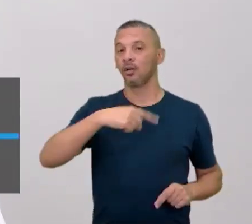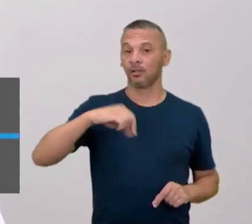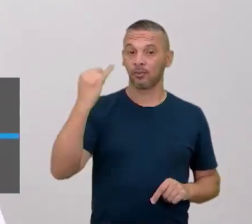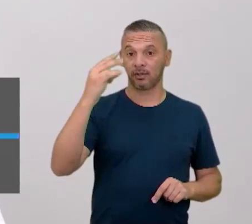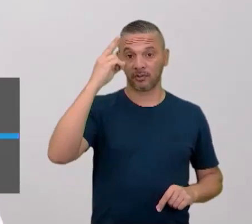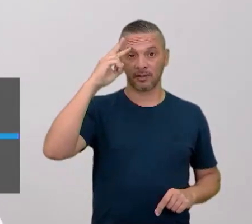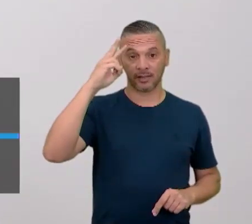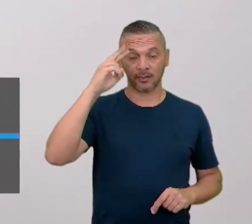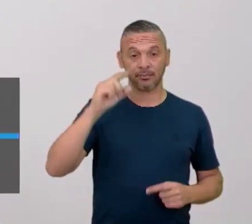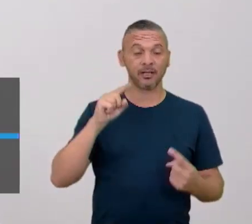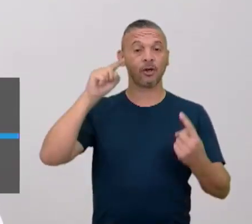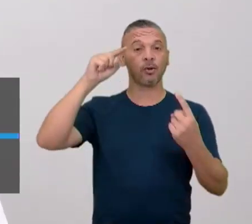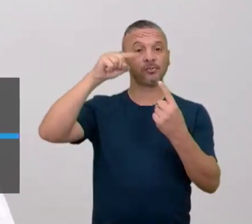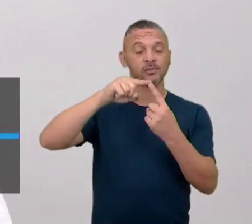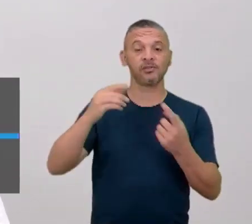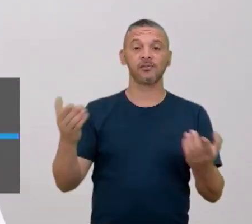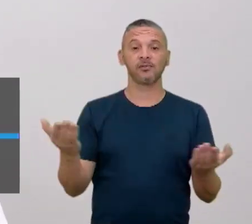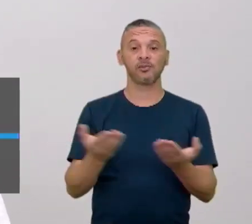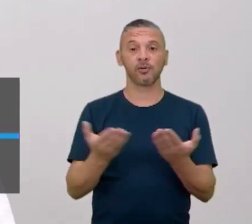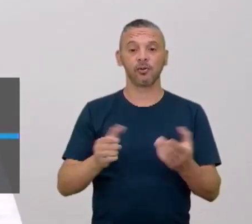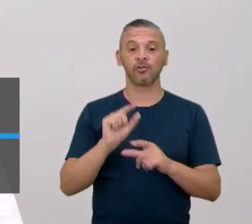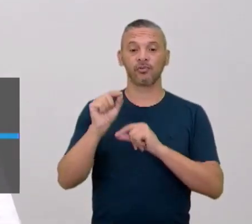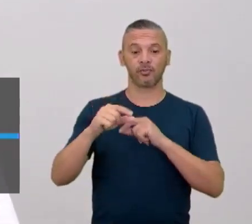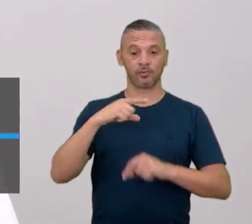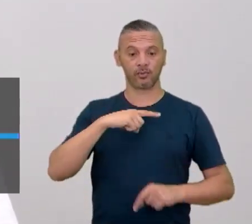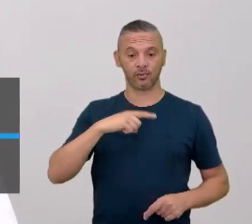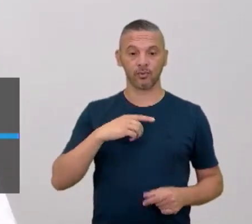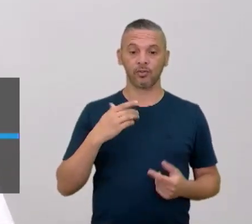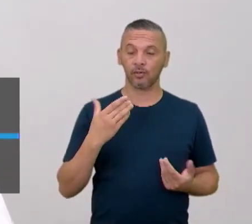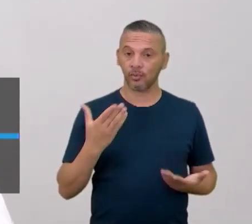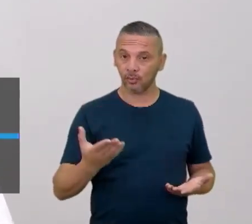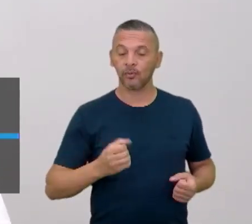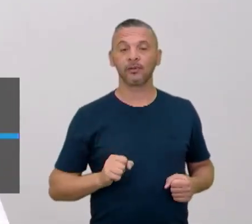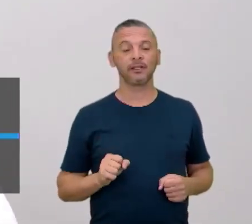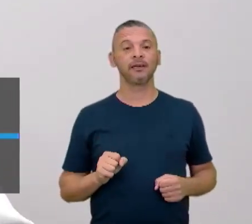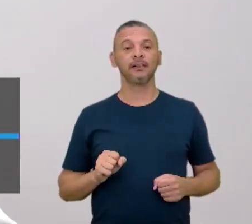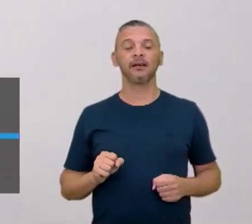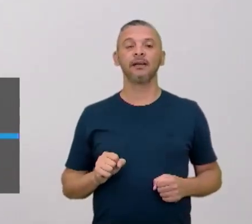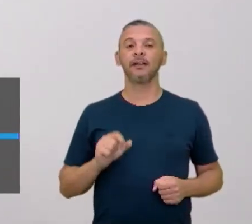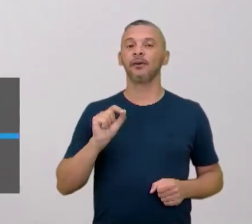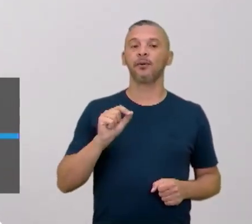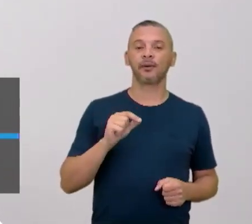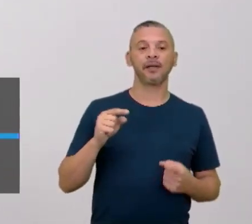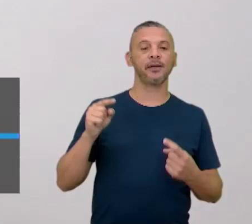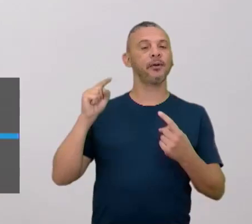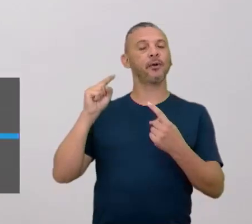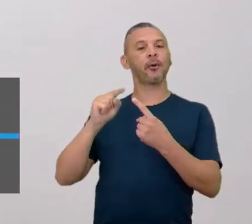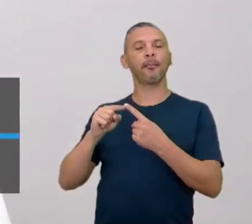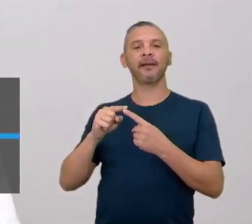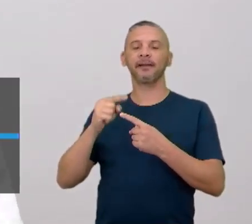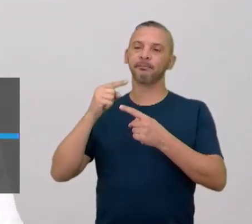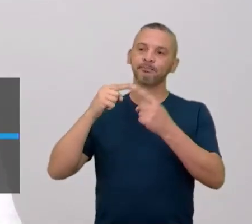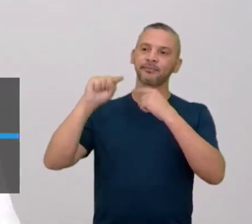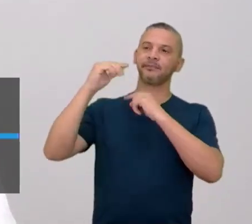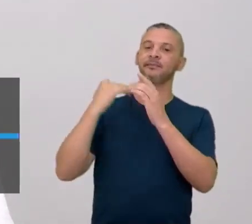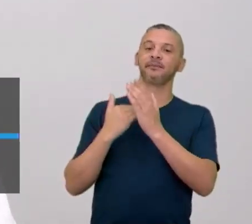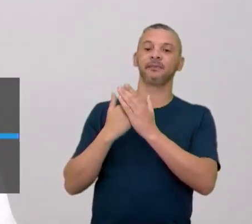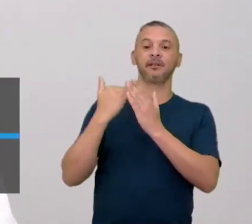a abordagem ao qual a gente acredita, que a gente está trabalhando, vai muito além de